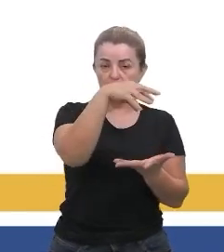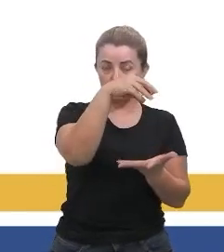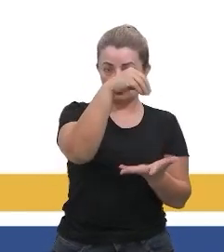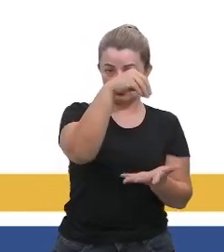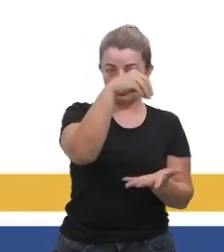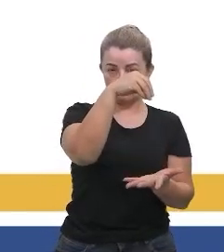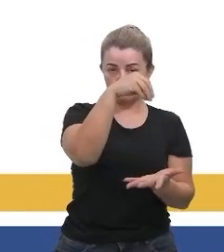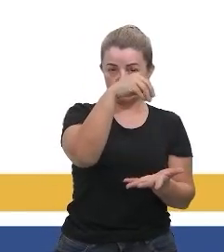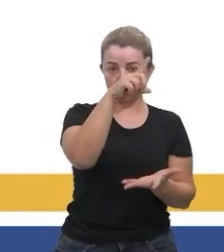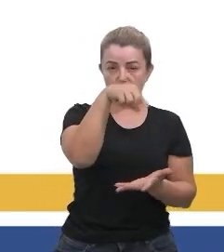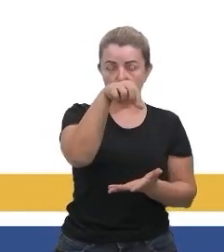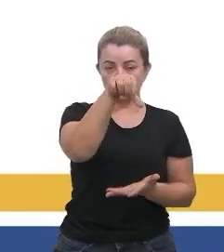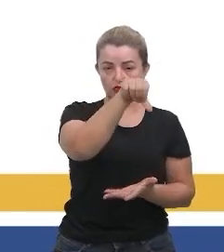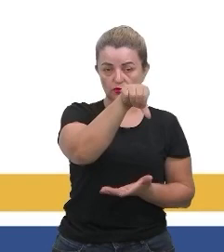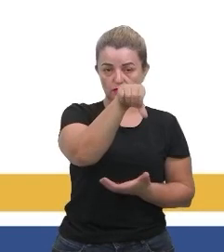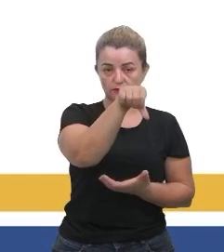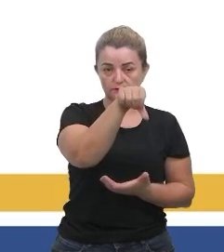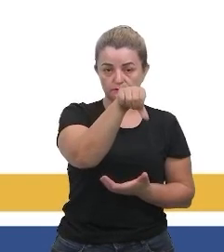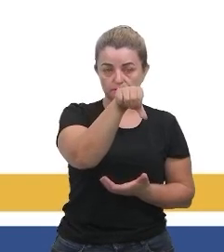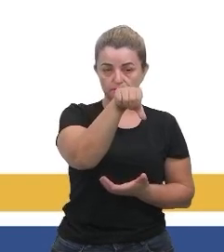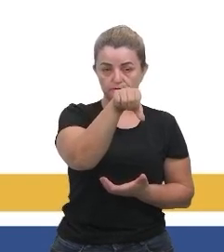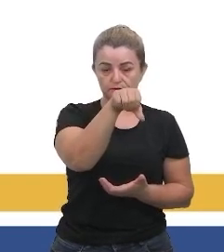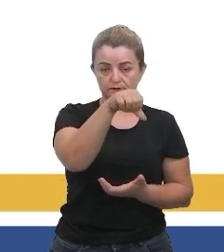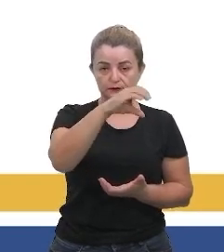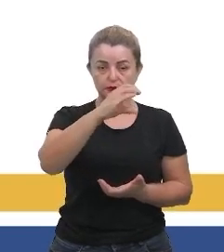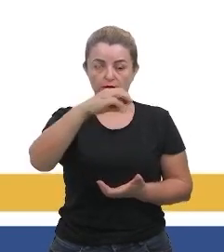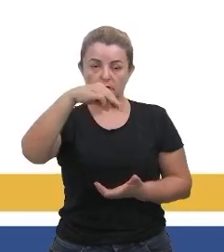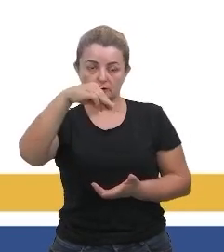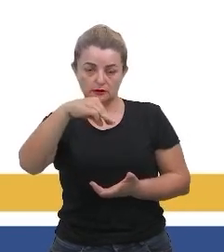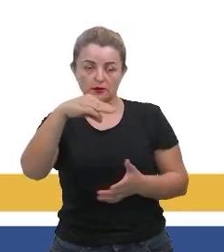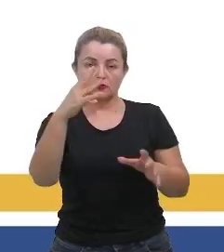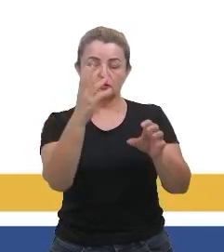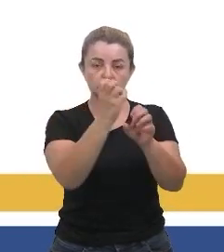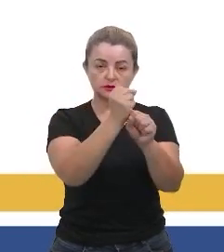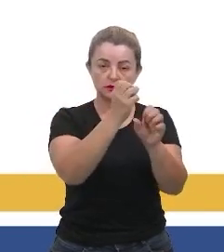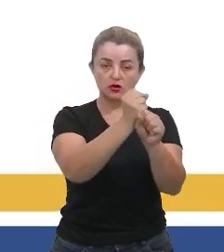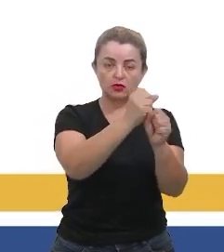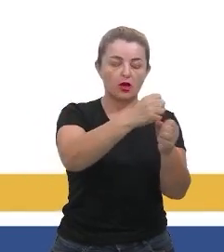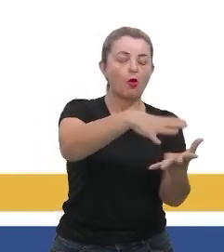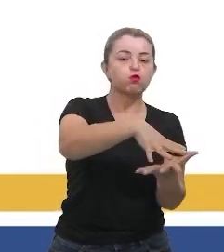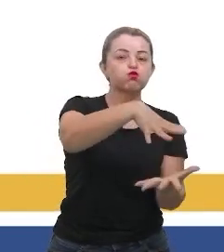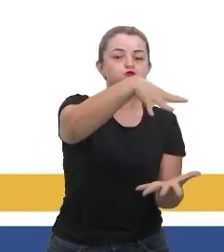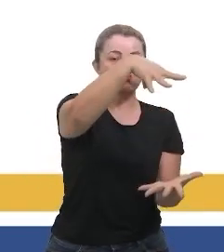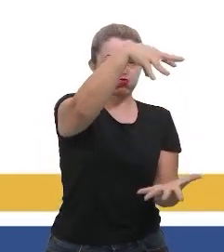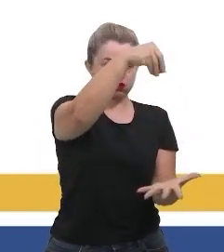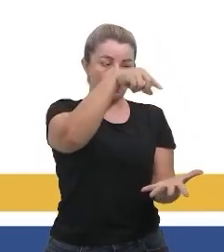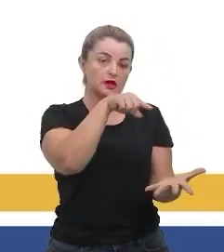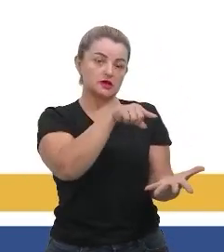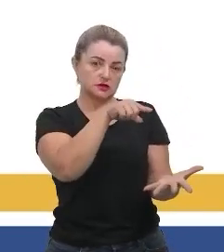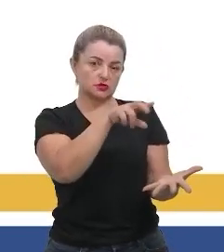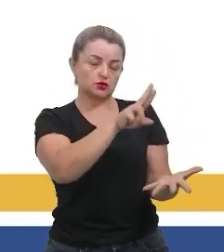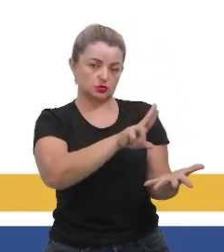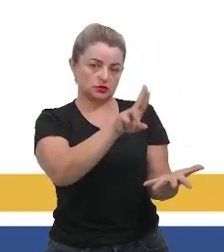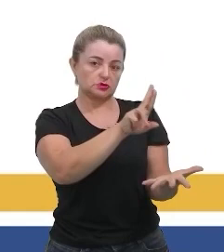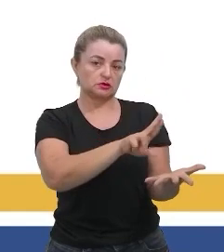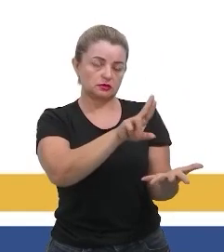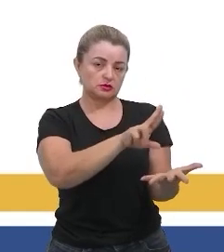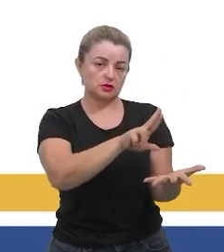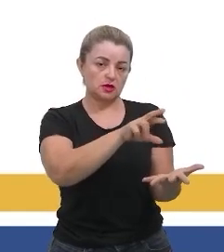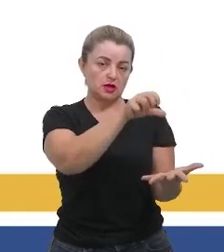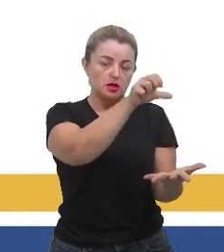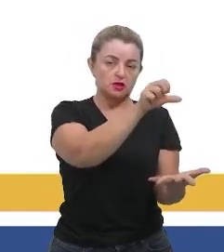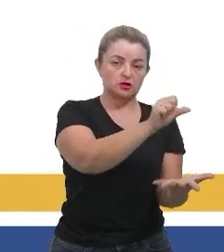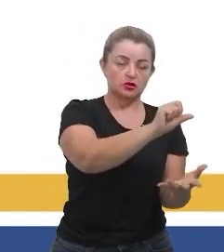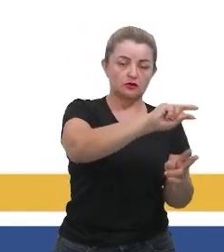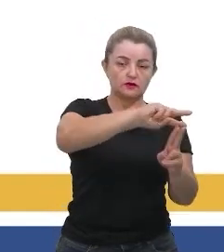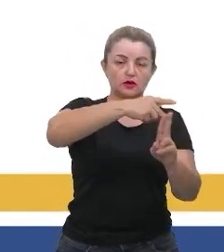9, tá bom? 9 centímetros. Lembrando que eu estou calculando o cone, ele grandão, né? O maior. 9 ao quadrado, vezes a altura